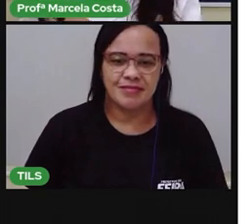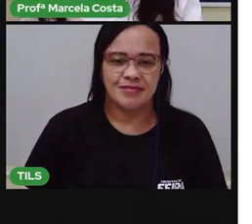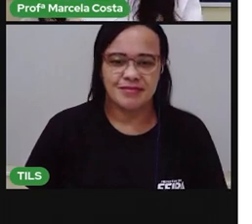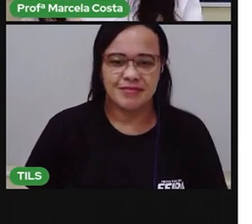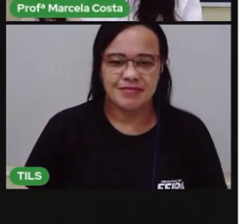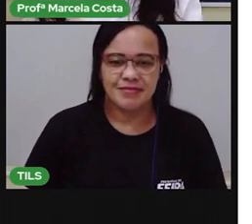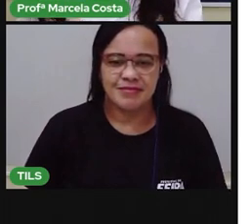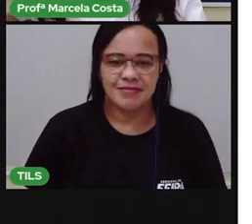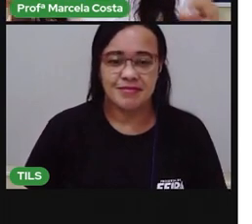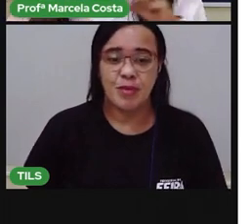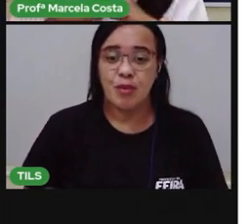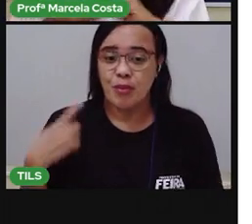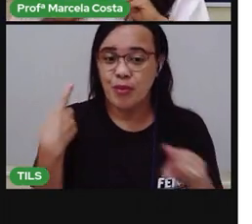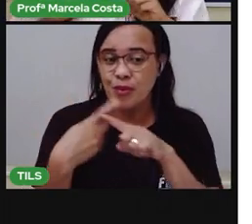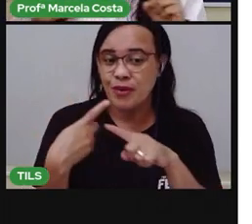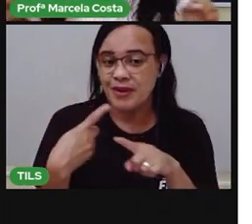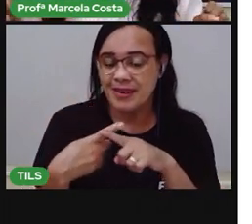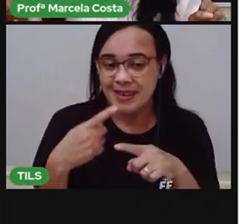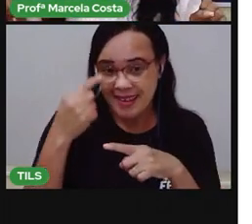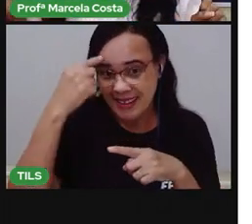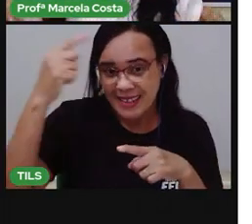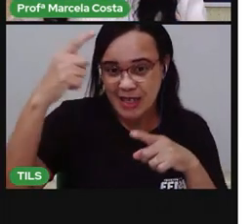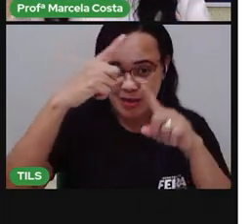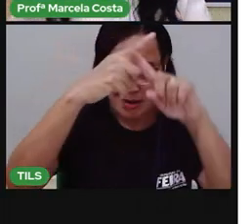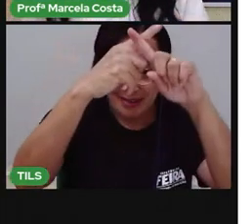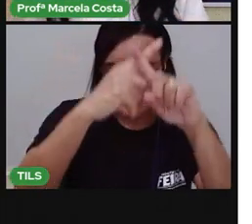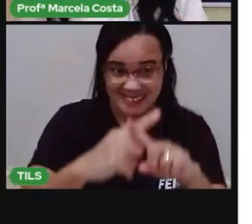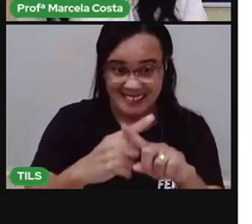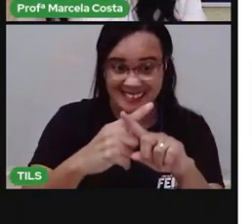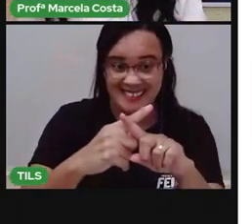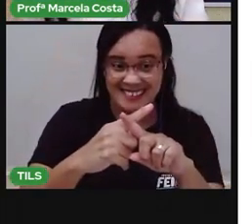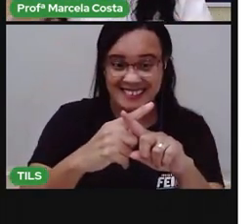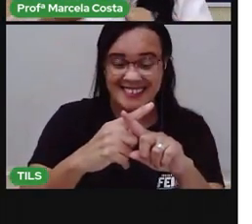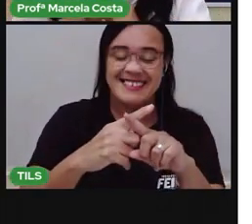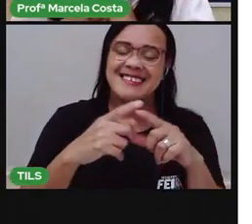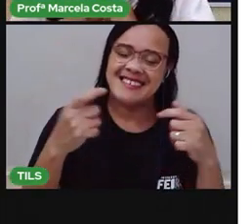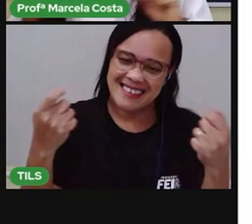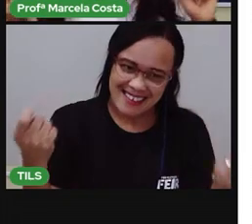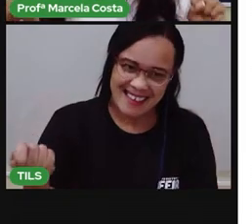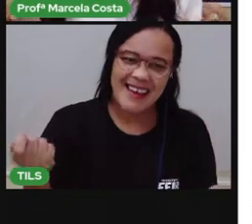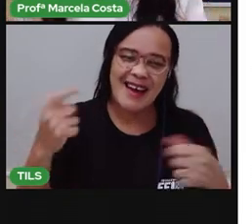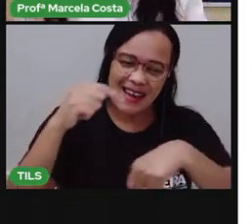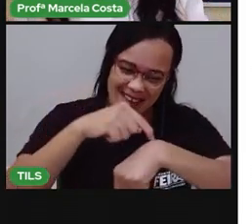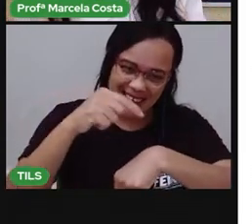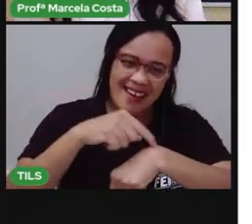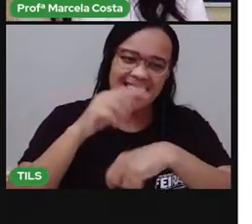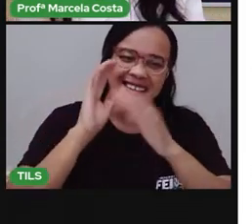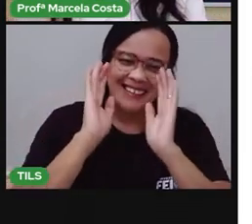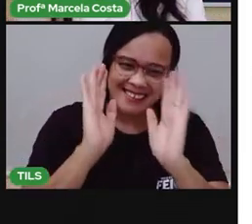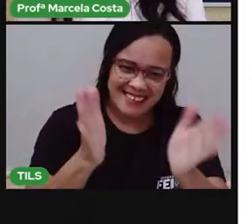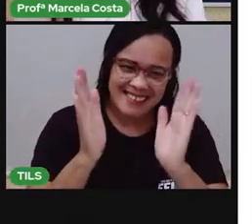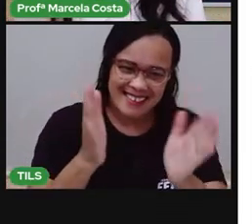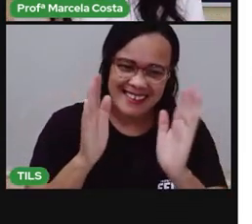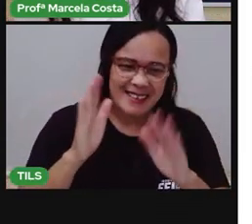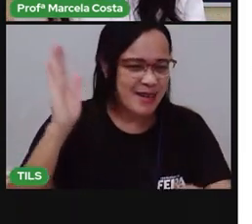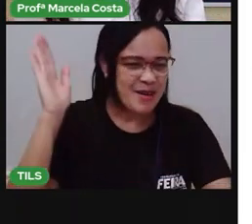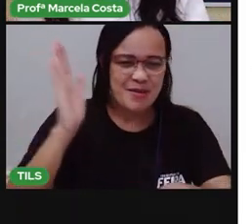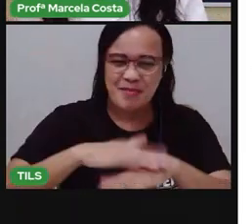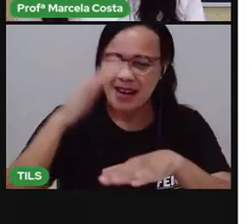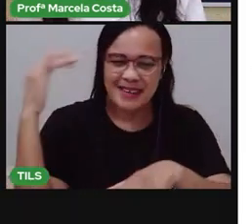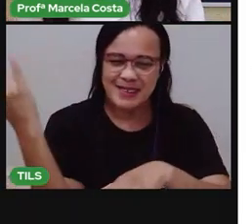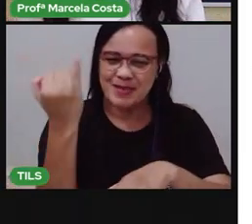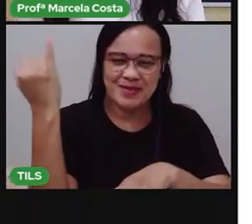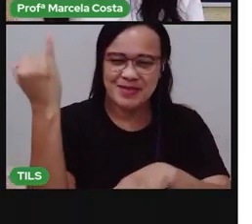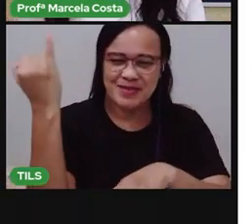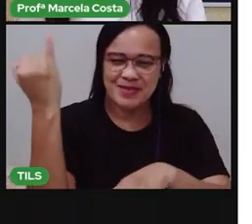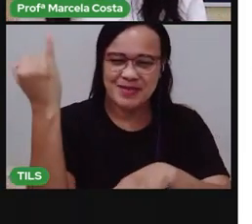porque chegou a hora do desafio, aquele momento mais gostoso da nossa aula, que é o momento